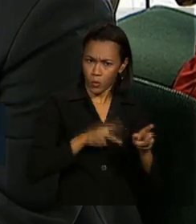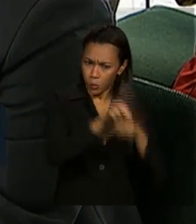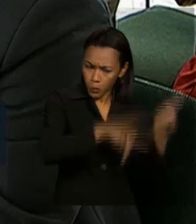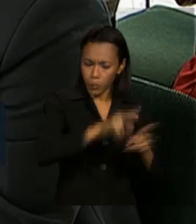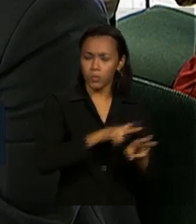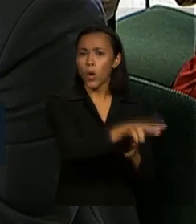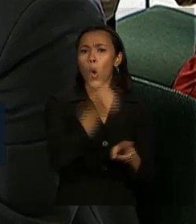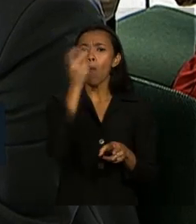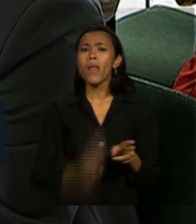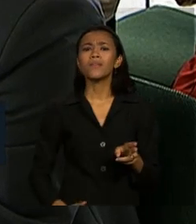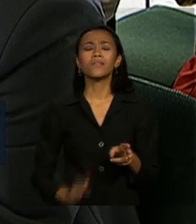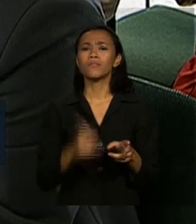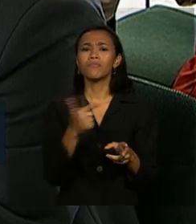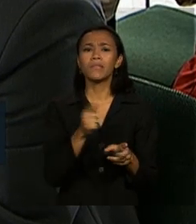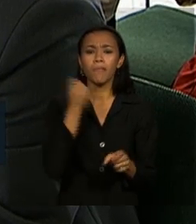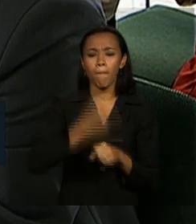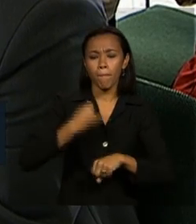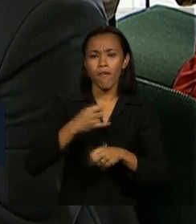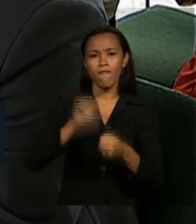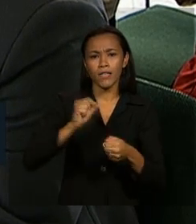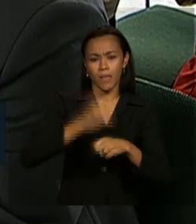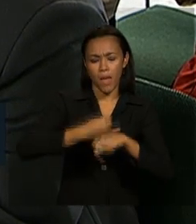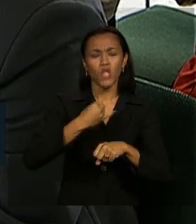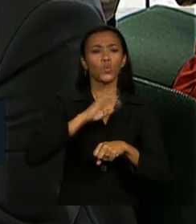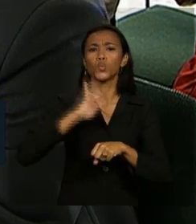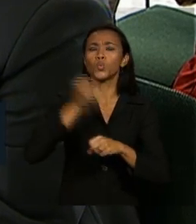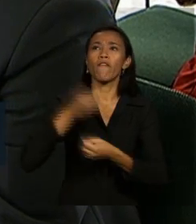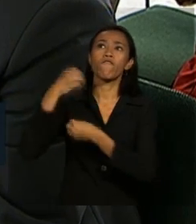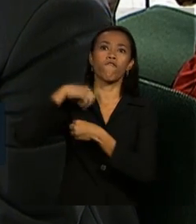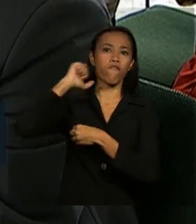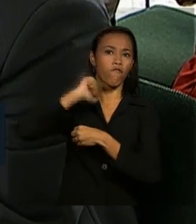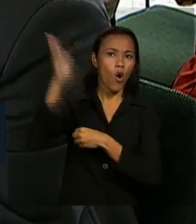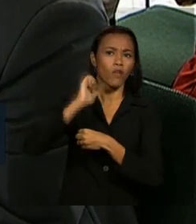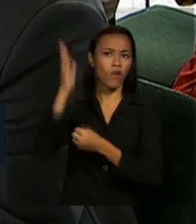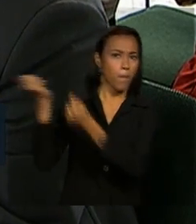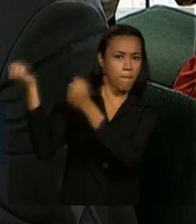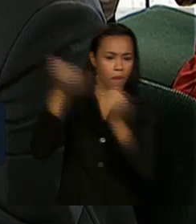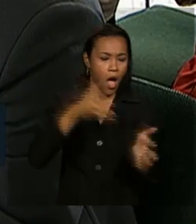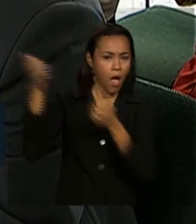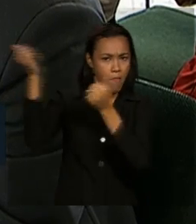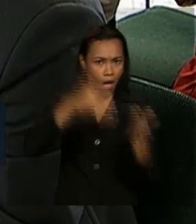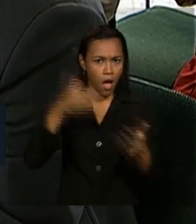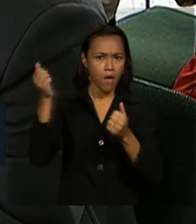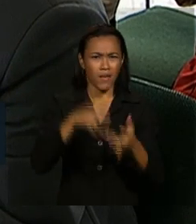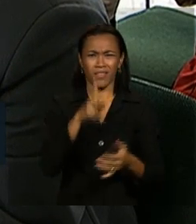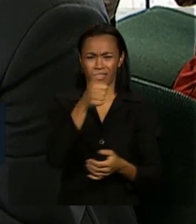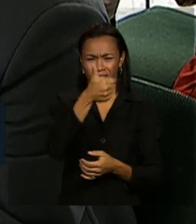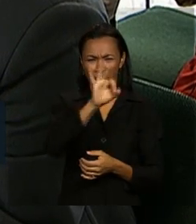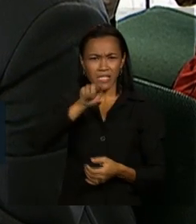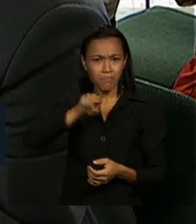não produz nemum metro de trilho tudo é importado vem aí 10.000 novos quilômetros de